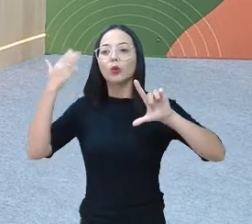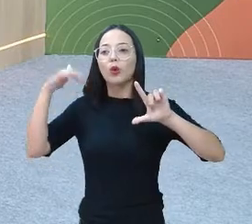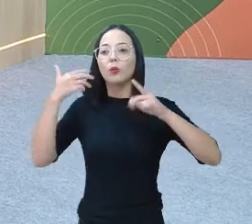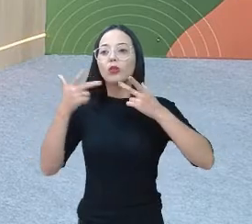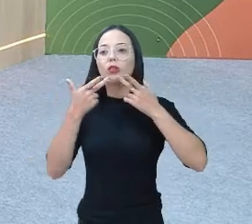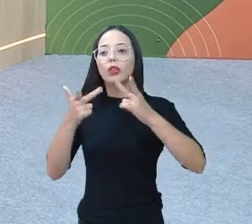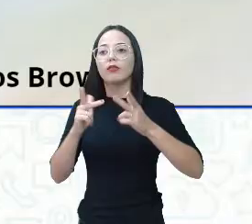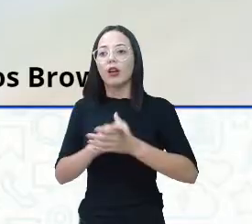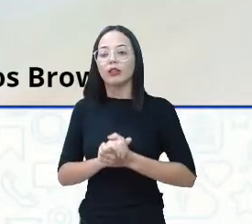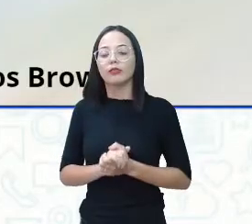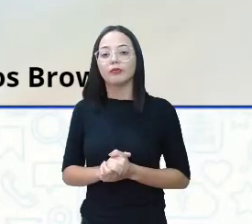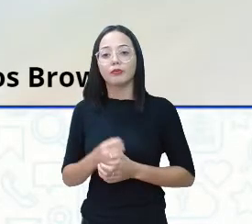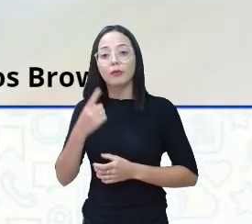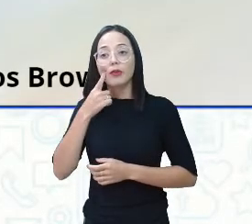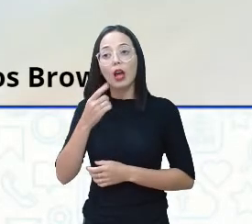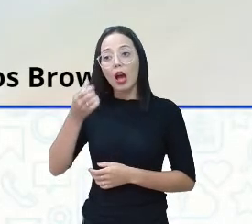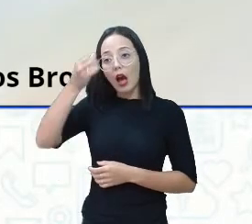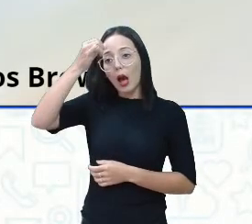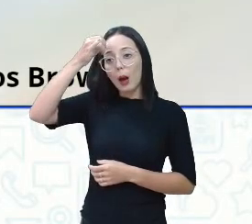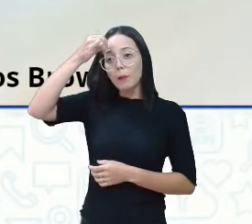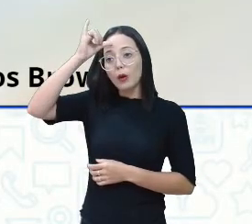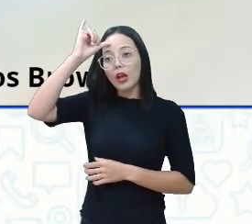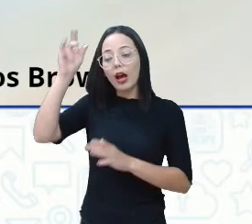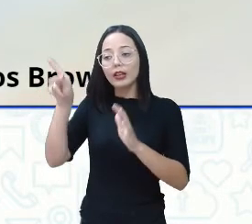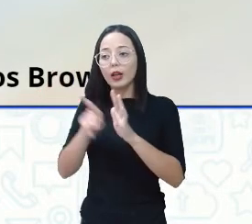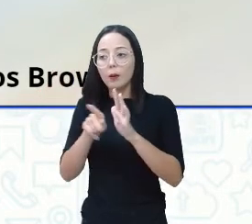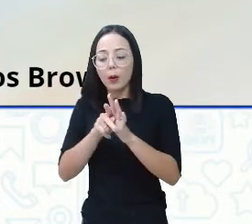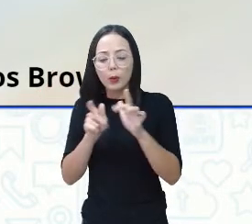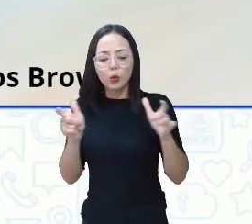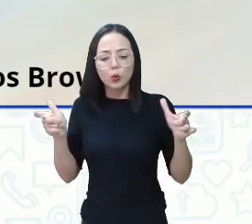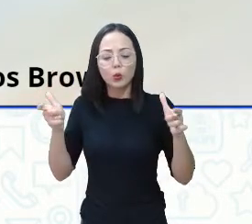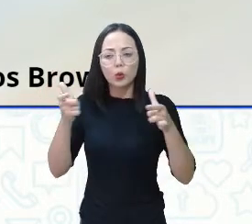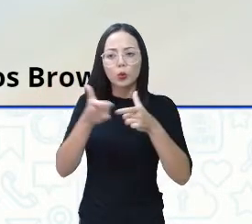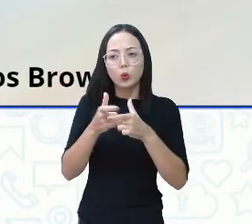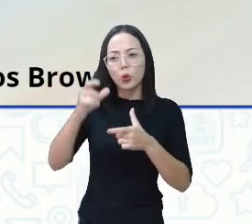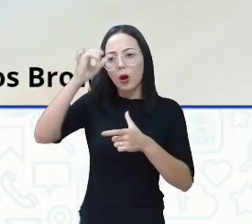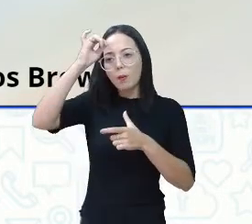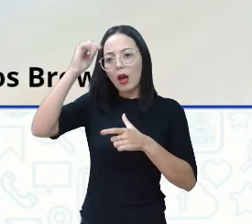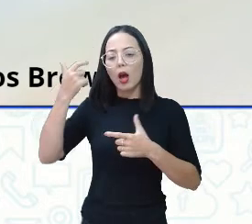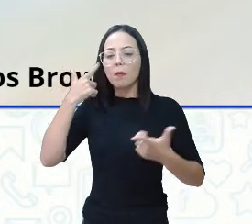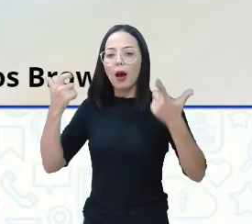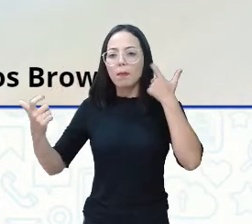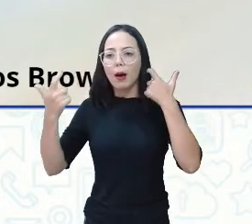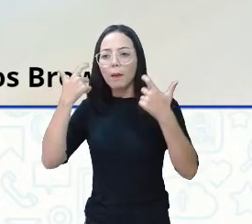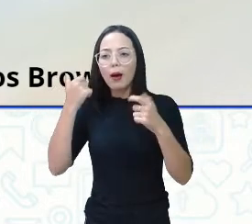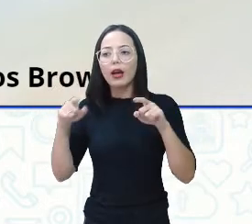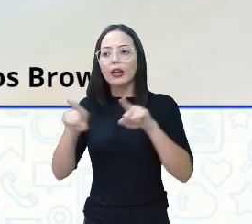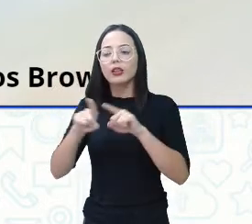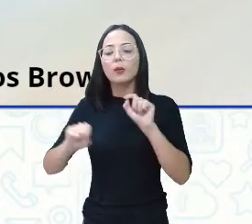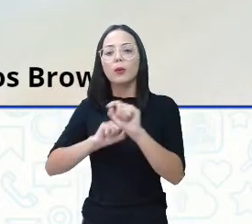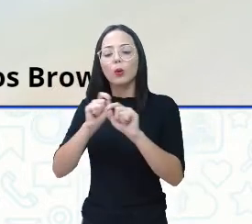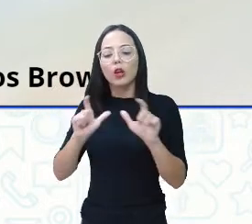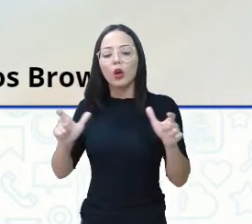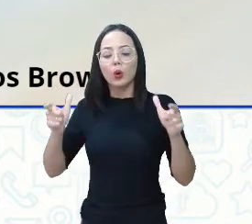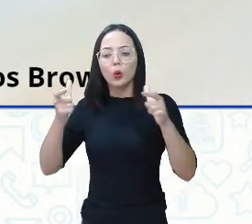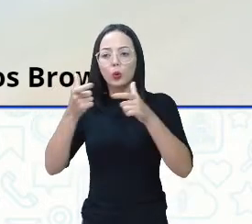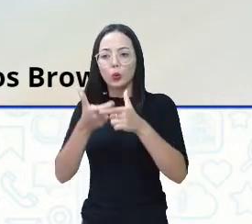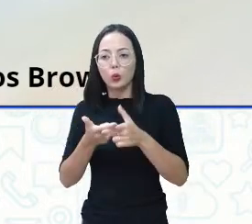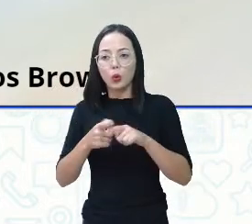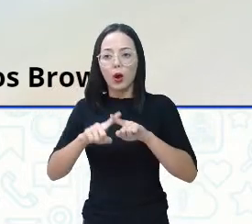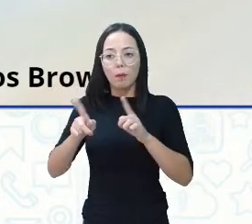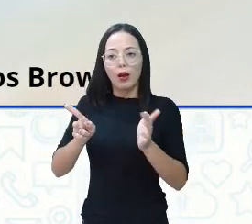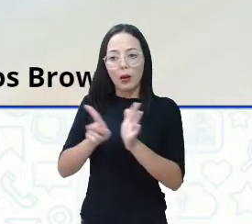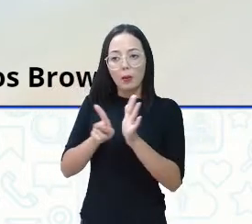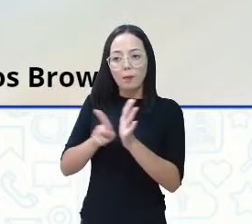assim: a boiada seca na enxurrada seca, a trovoada seca na enxada seca. segue o